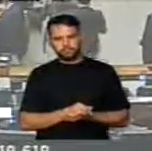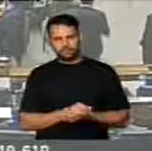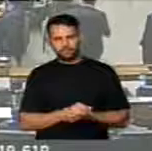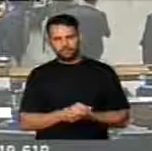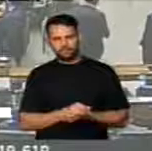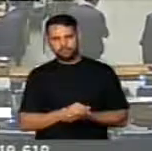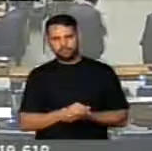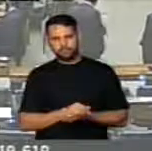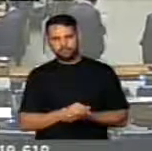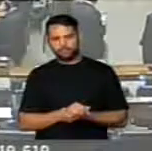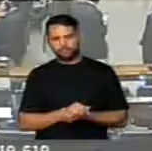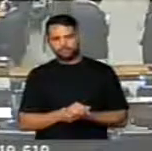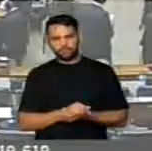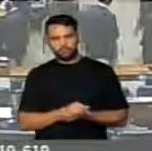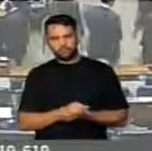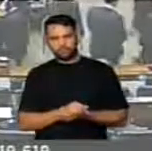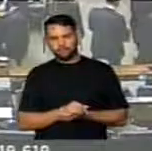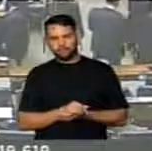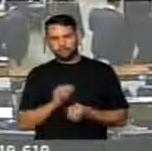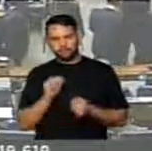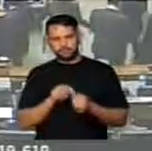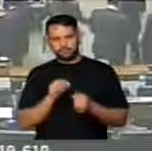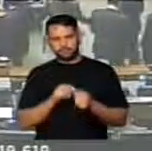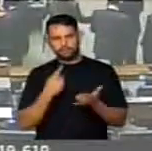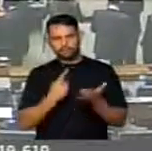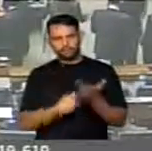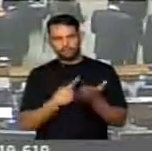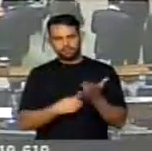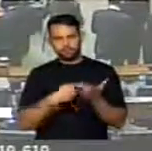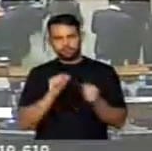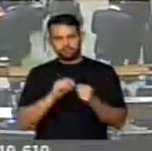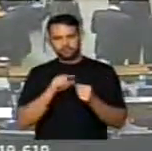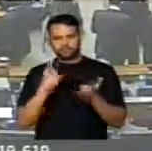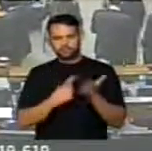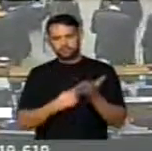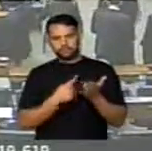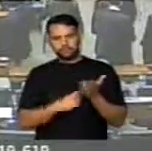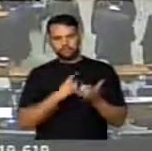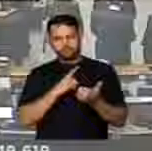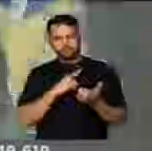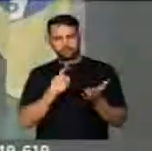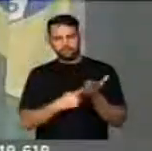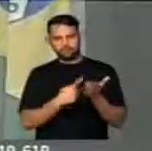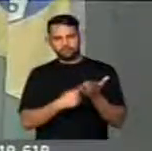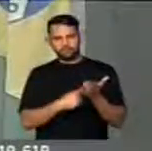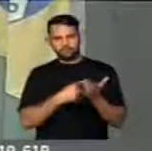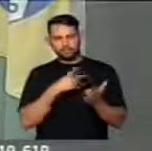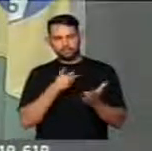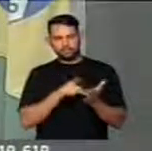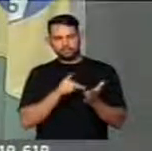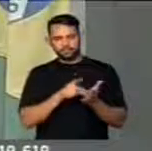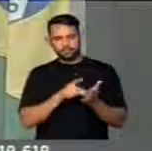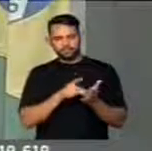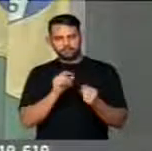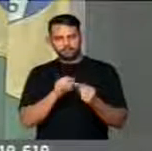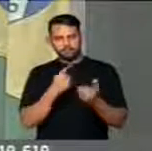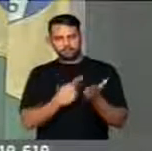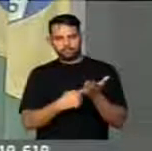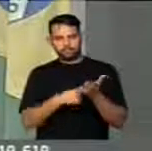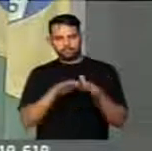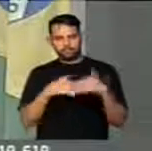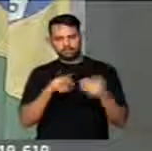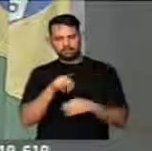31 de dezembro de 2016 e no final da vigência... que eles trocaram aqui o